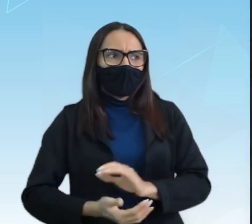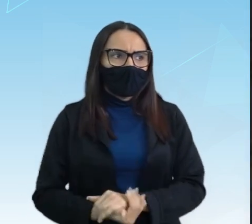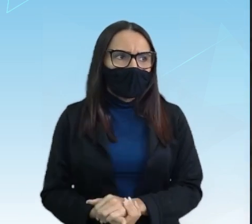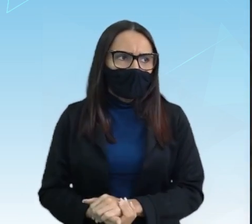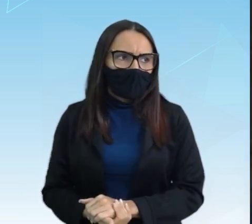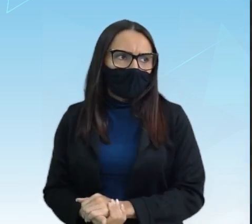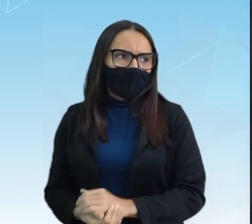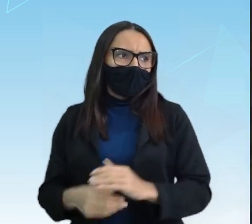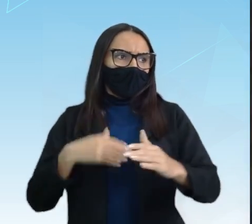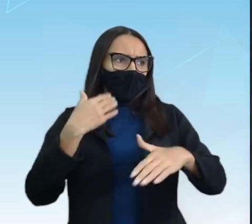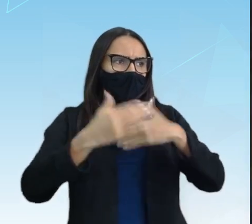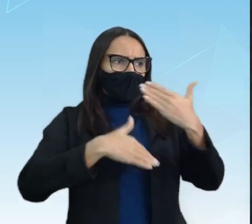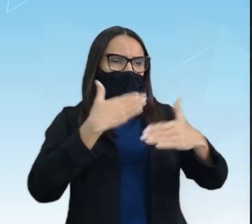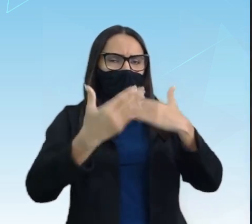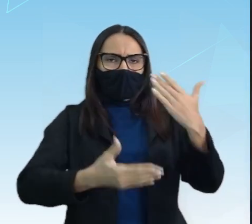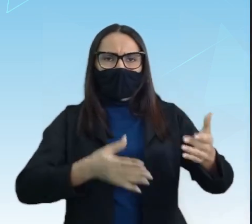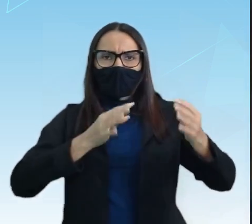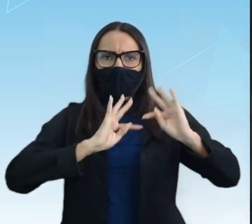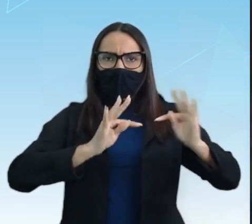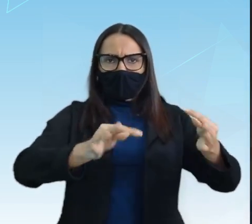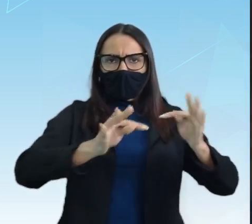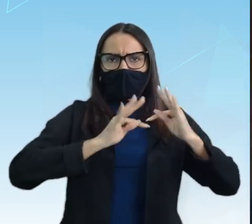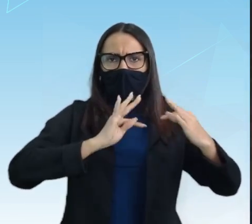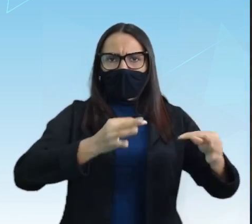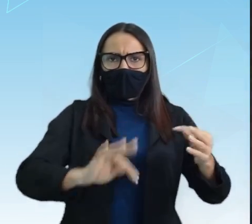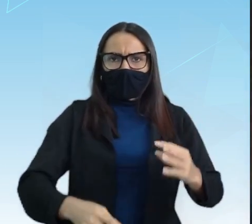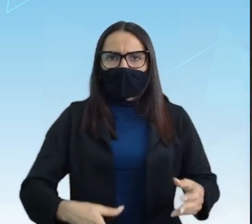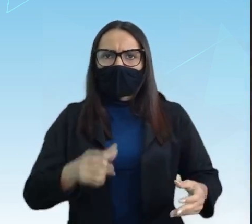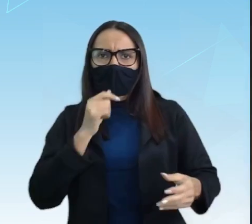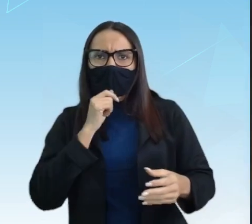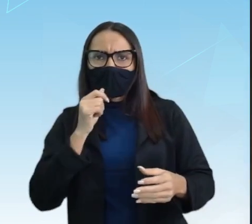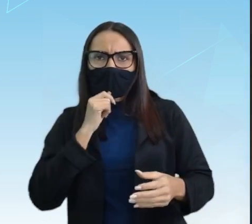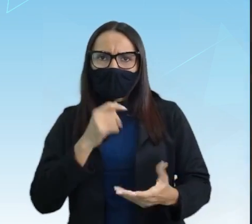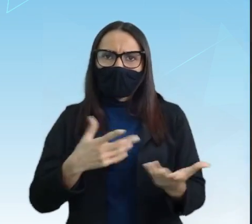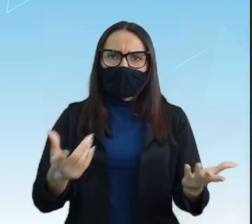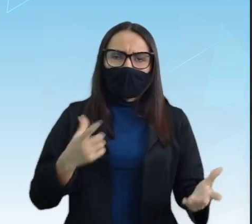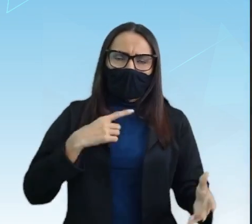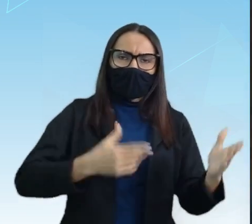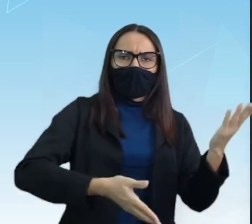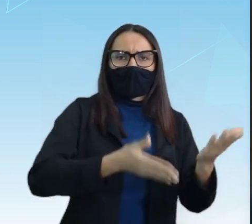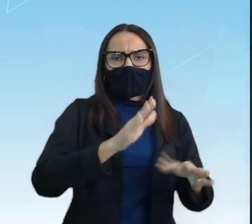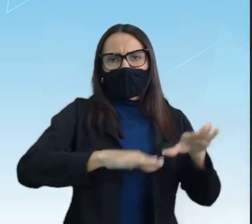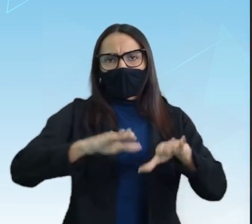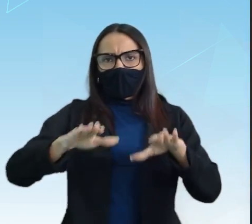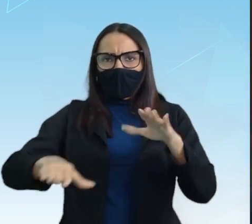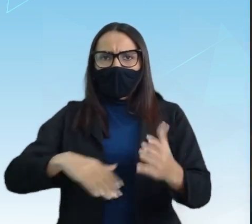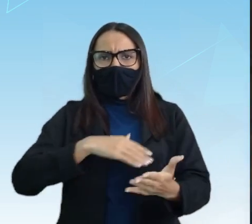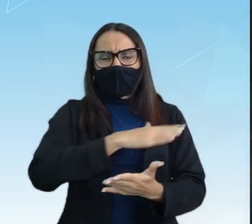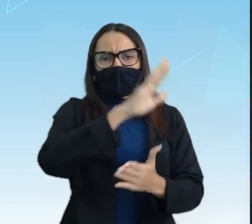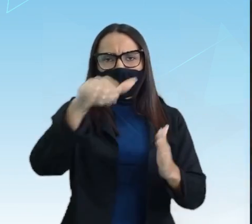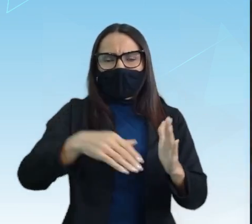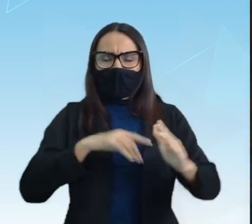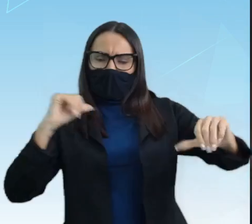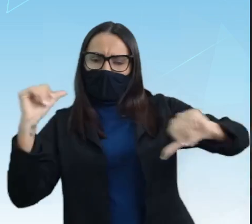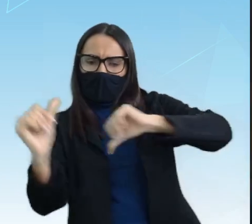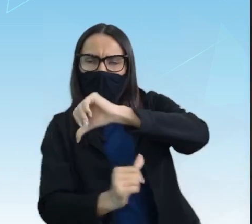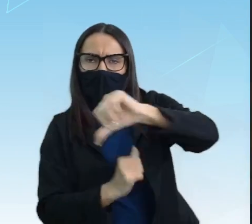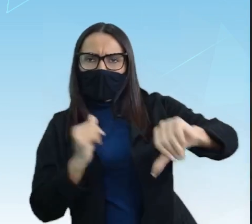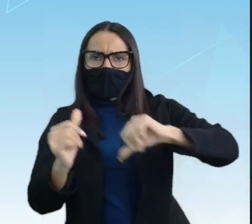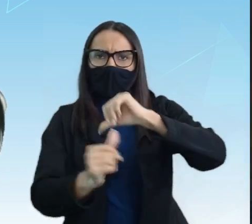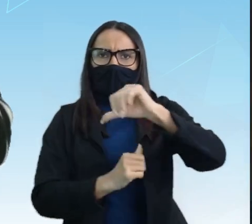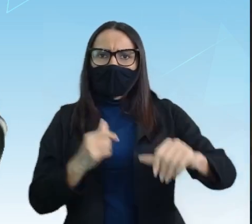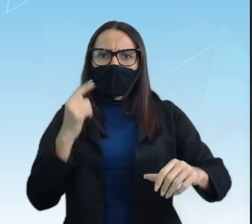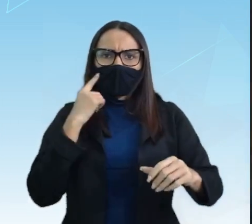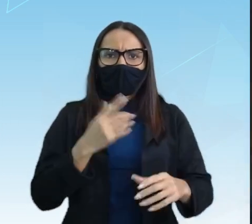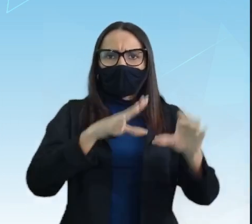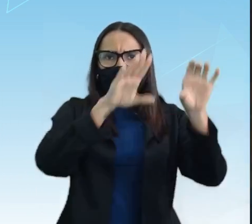Então, desenvolvendo técnicas que ainda vai proporcionar ou proporcionou muitas coisas, como as transformações